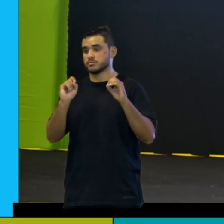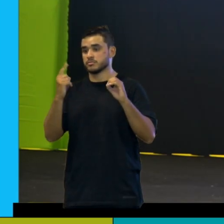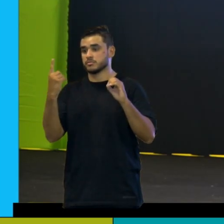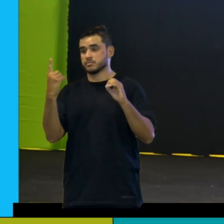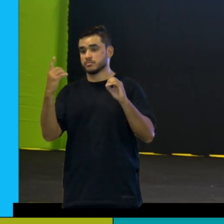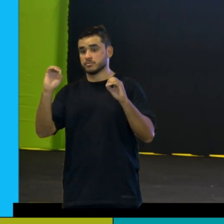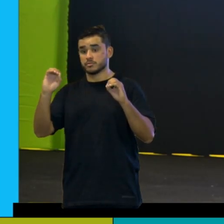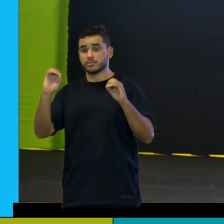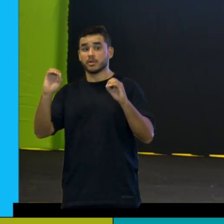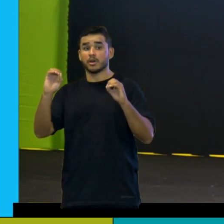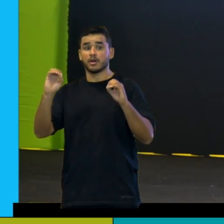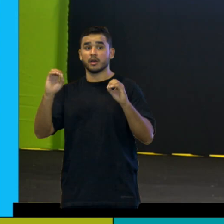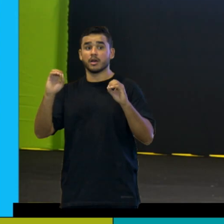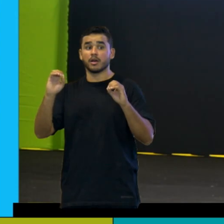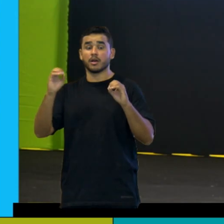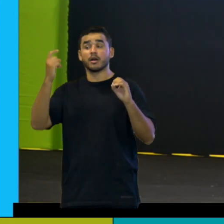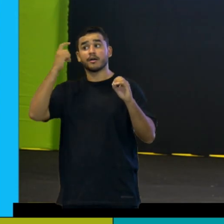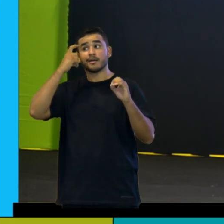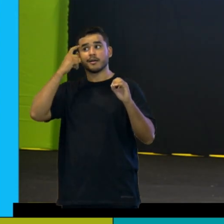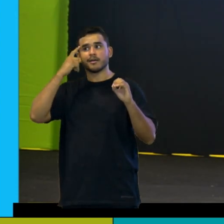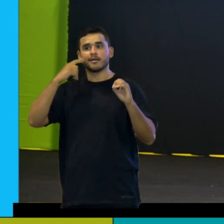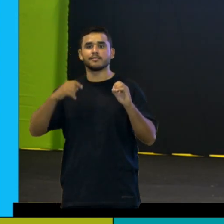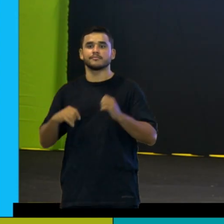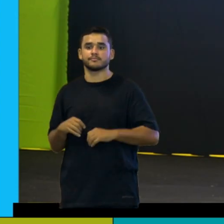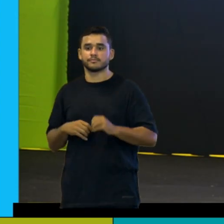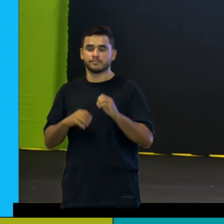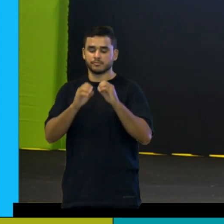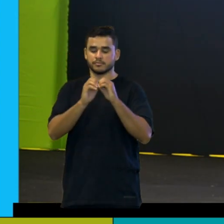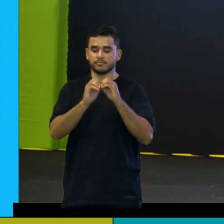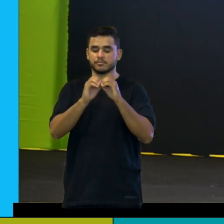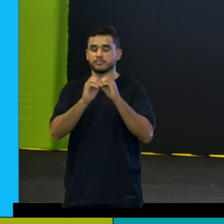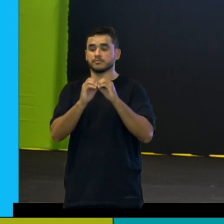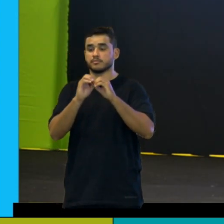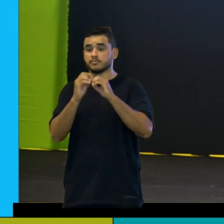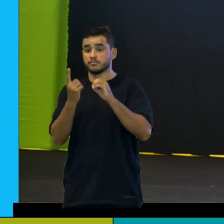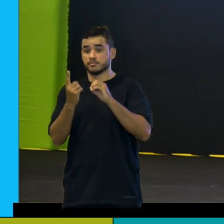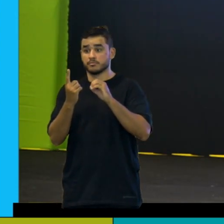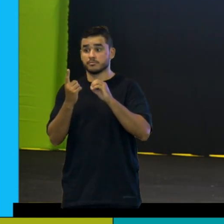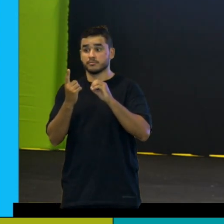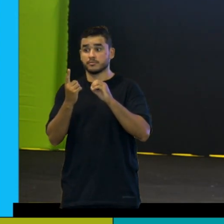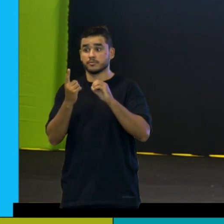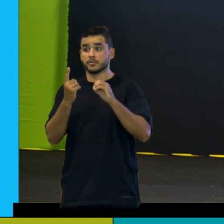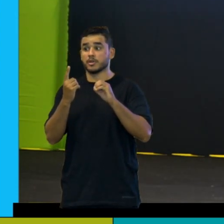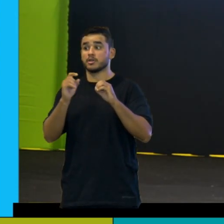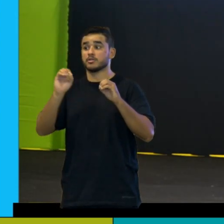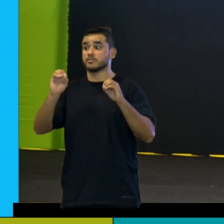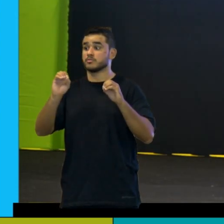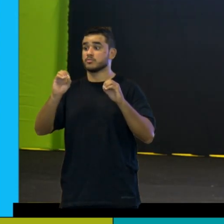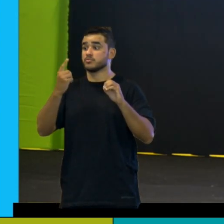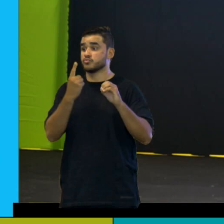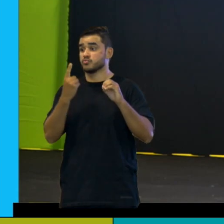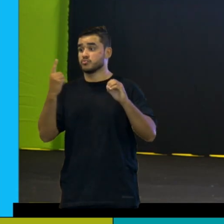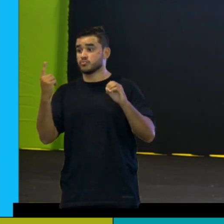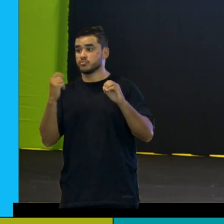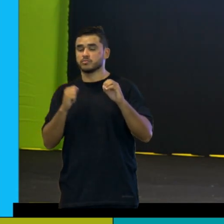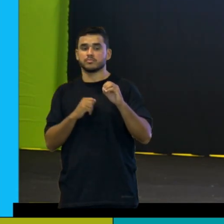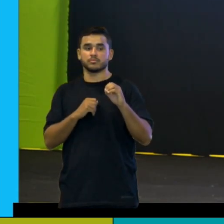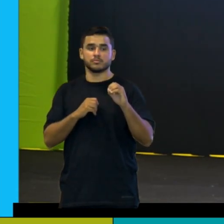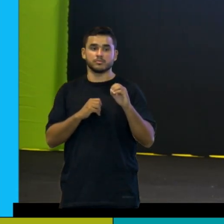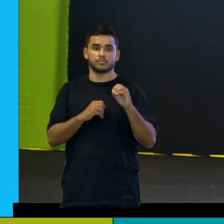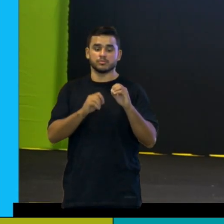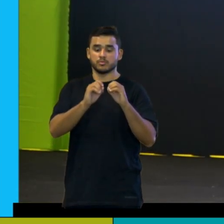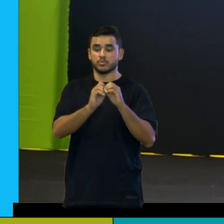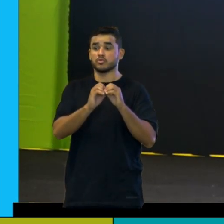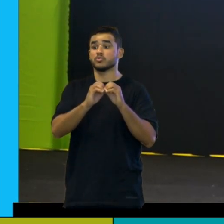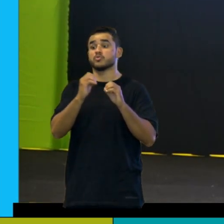e 0 é como se fosse o 2. Aí depois, 1 e 1 é como se fosse o 3. Depois, 1, 0,